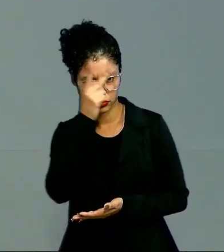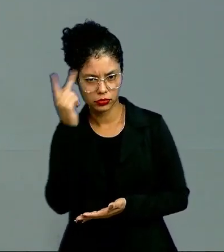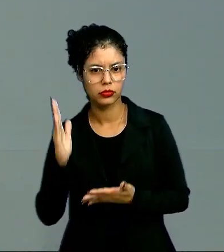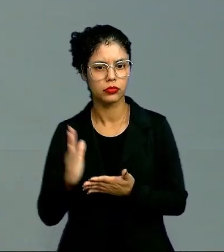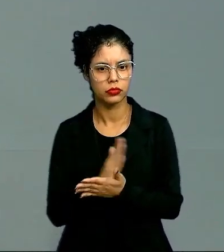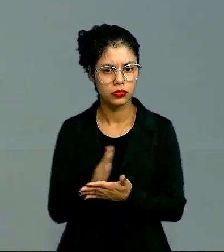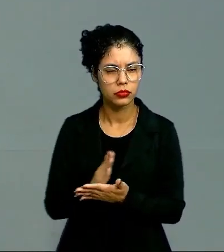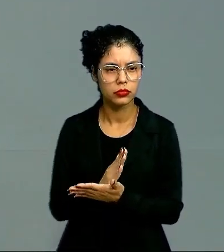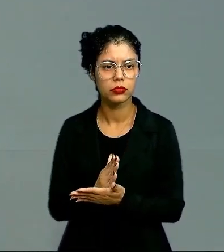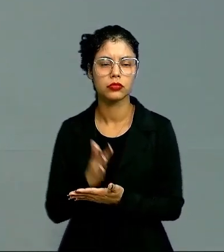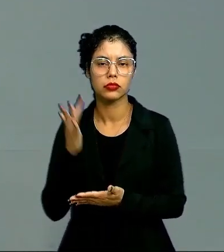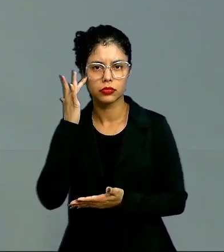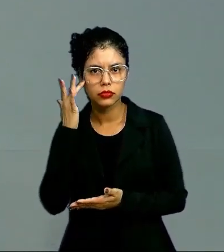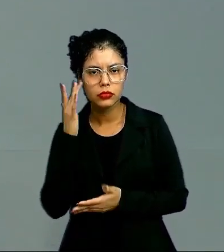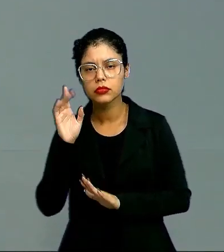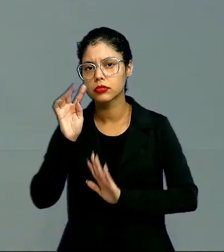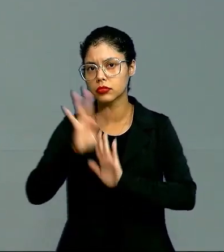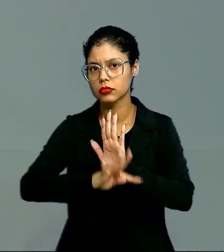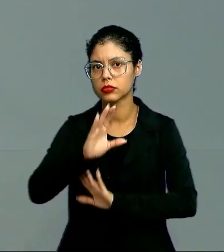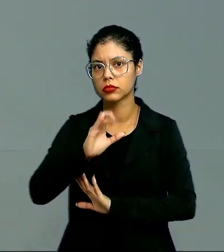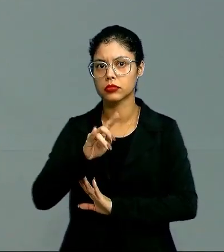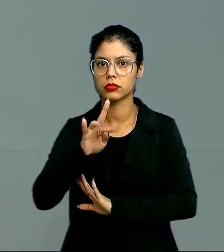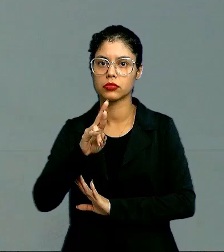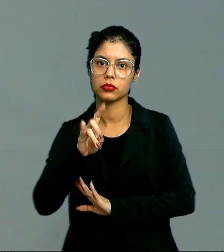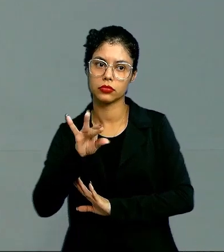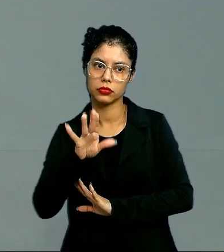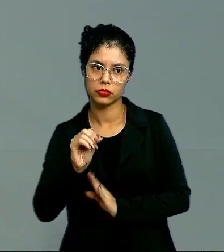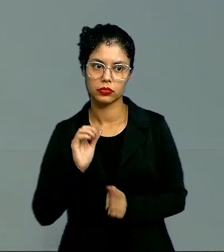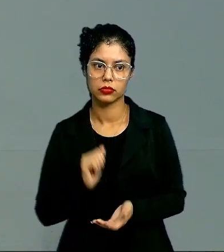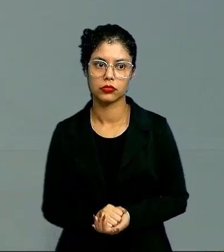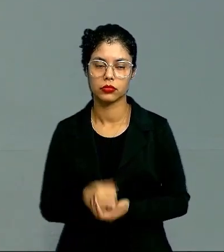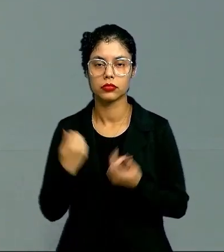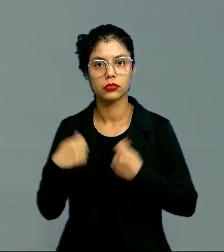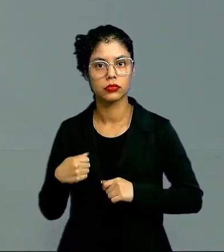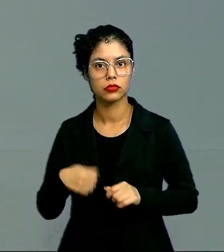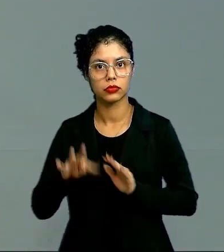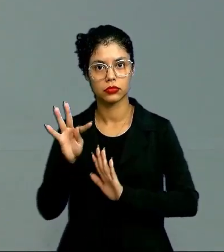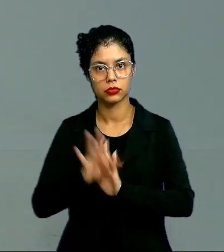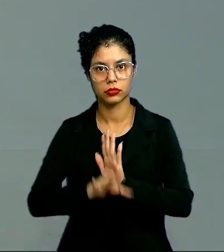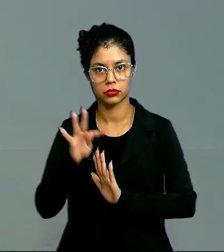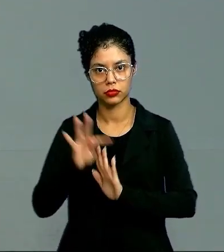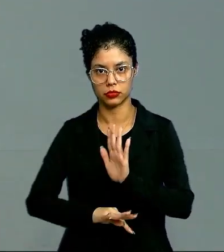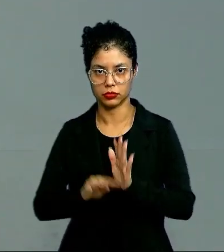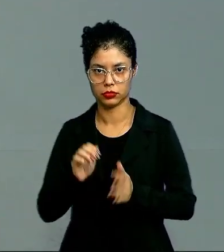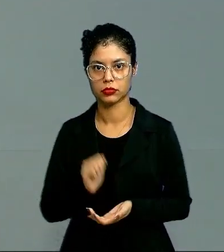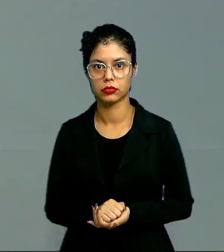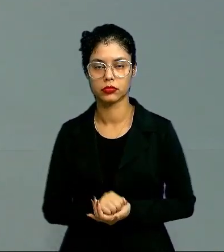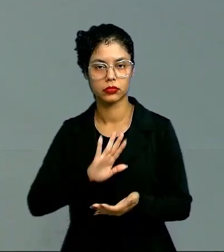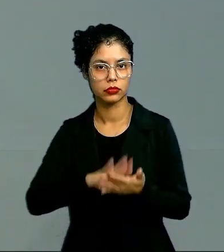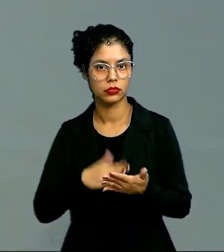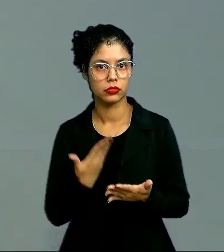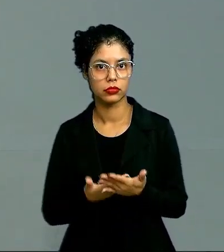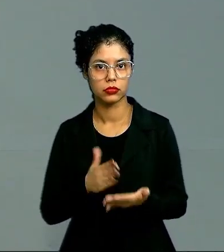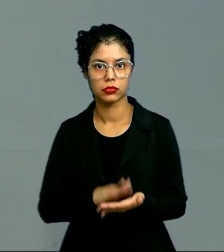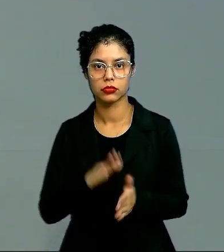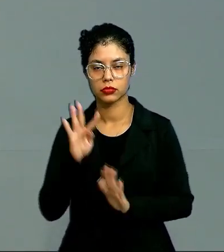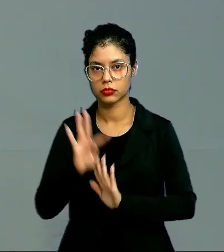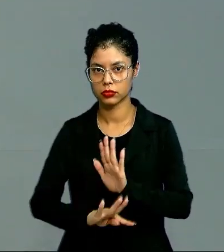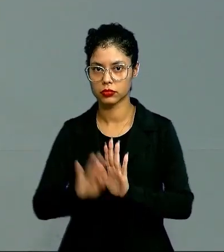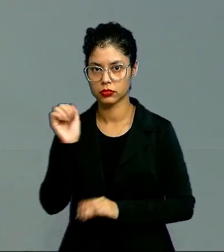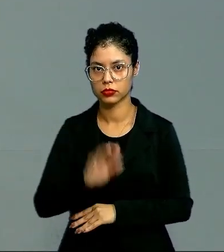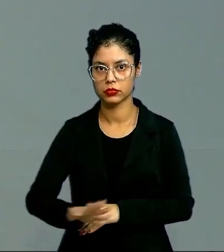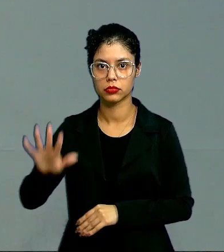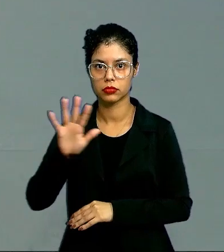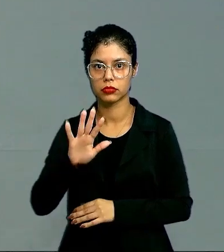do texto ser conotativo, automaticamente esses textos precisam de uma interpretação textual. E aí isso